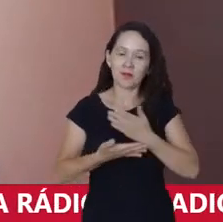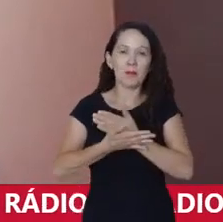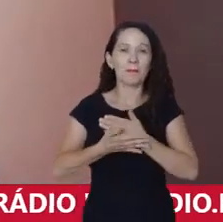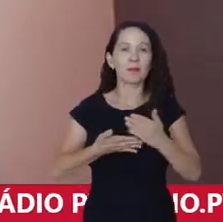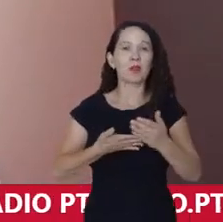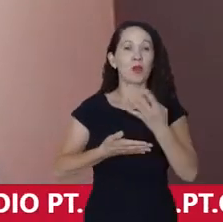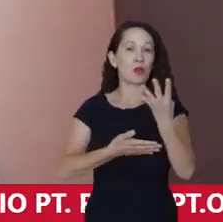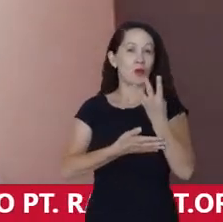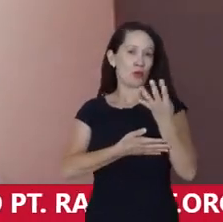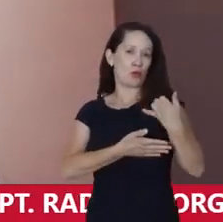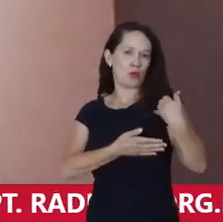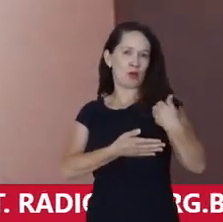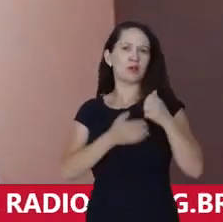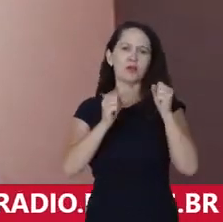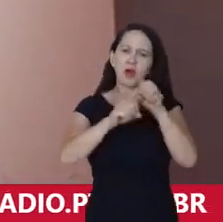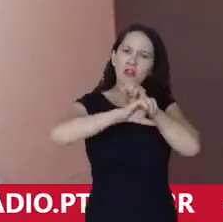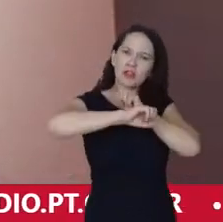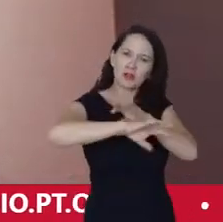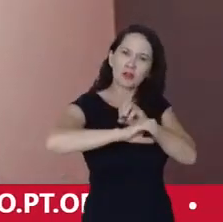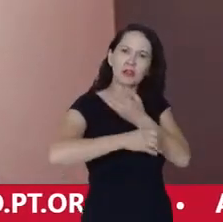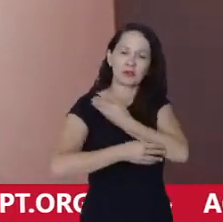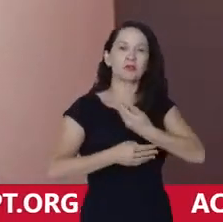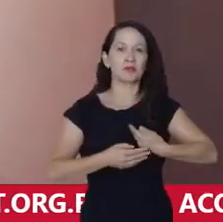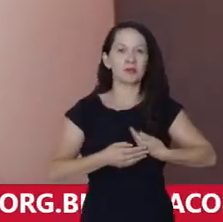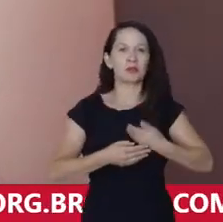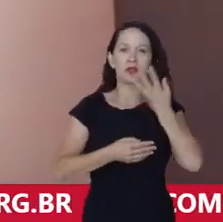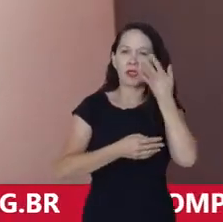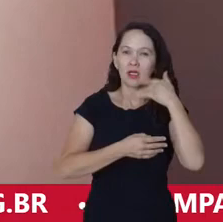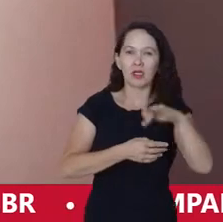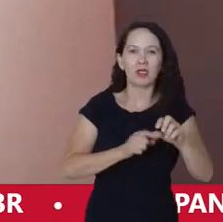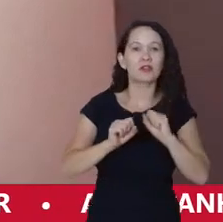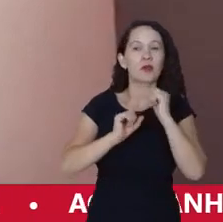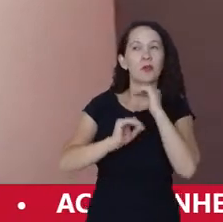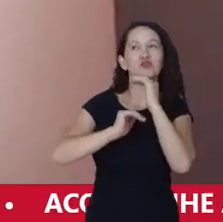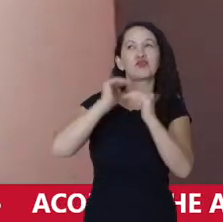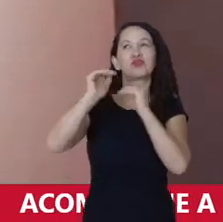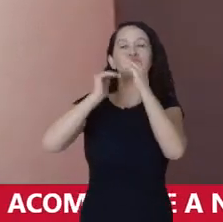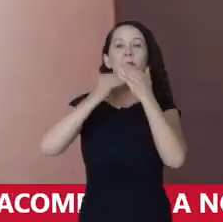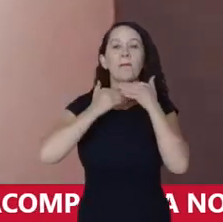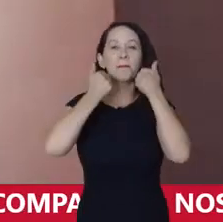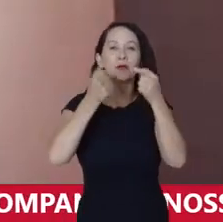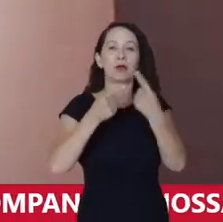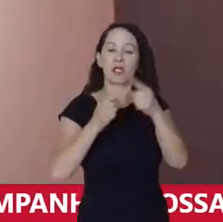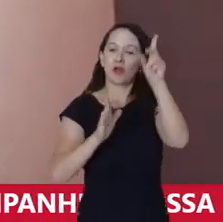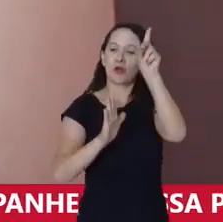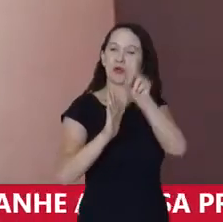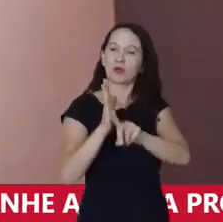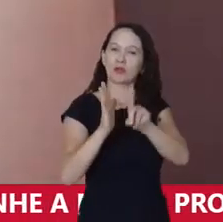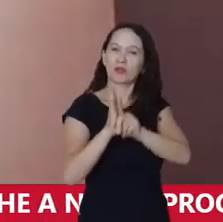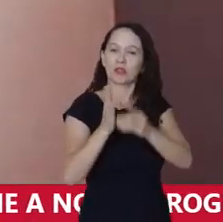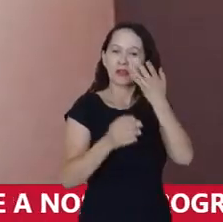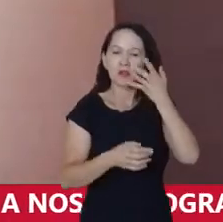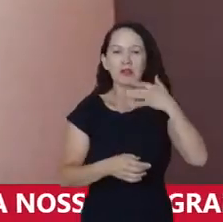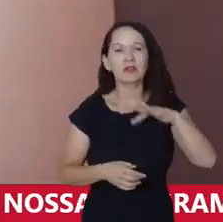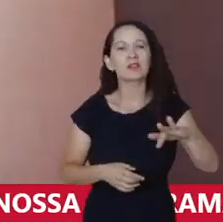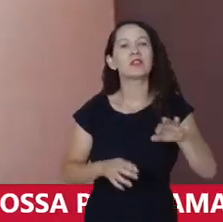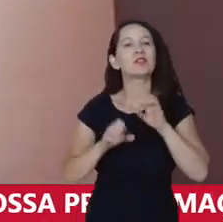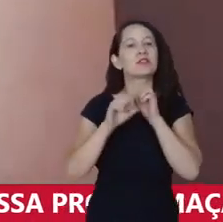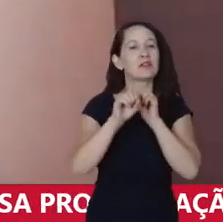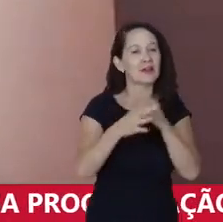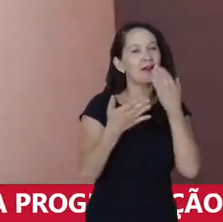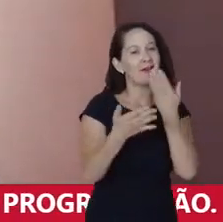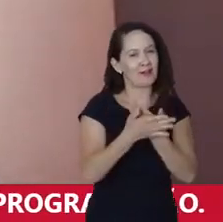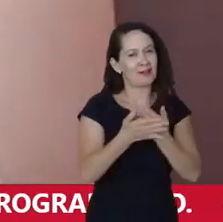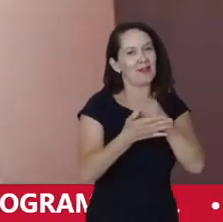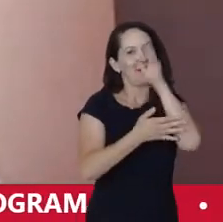dos 4 anos, e a questão da creche, que eu considero um dos grandes avanços, porque era um direito das crianças estudarem.